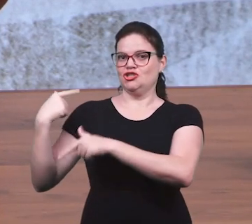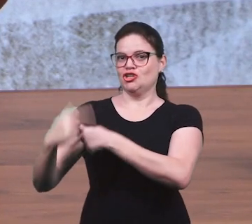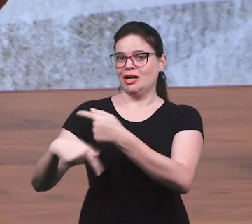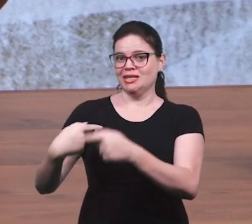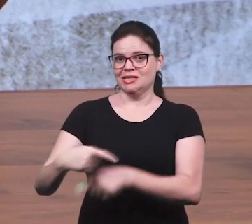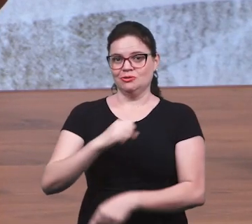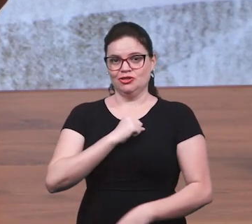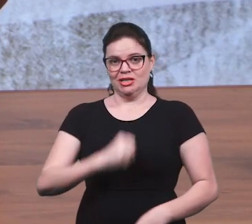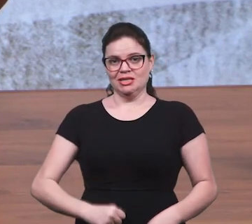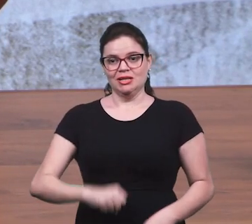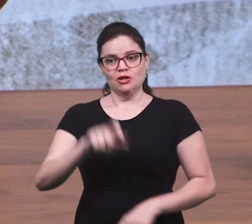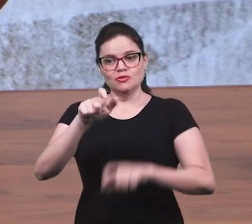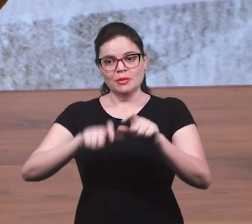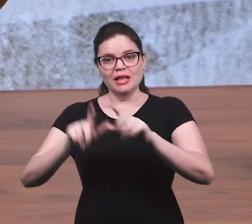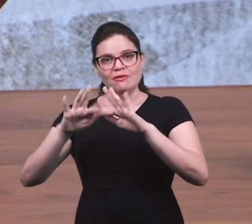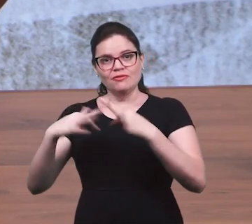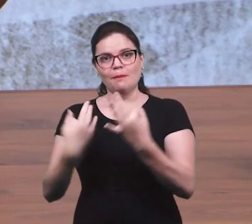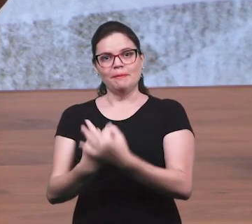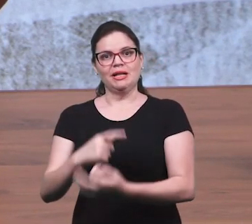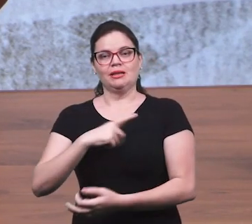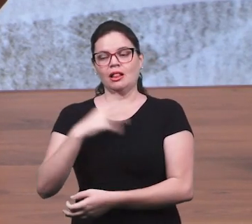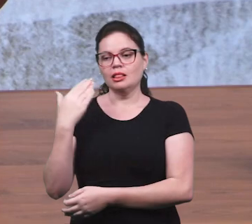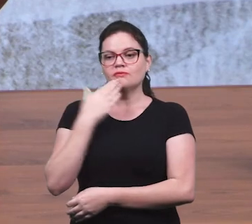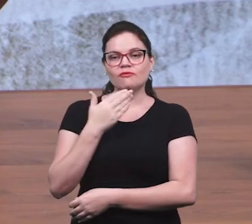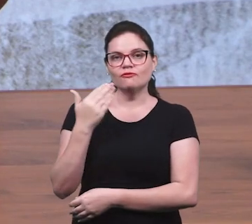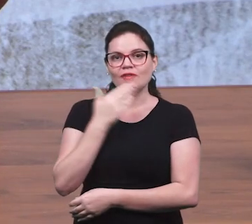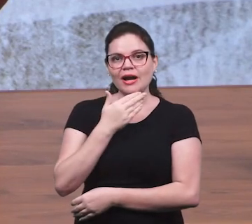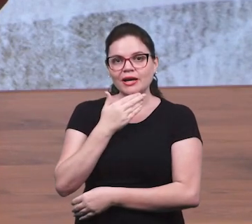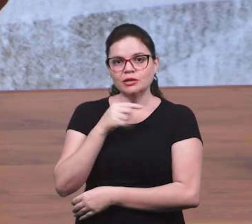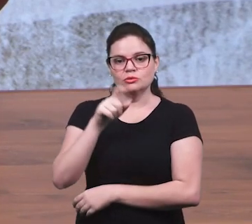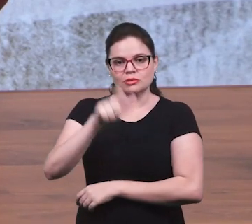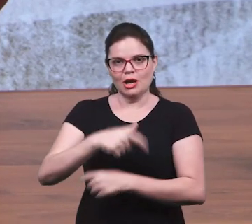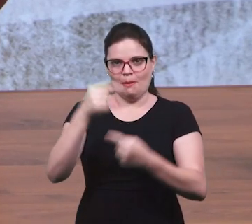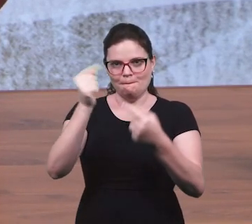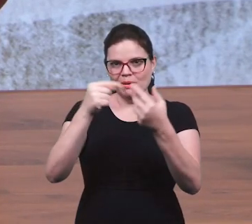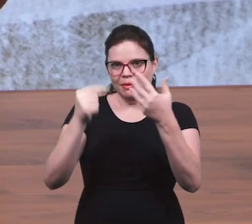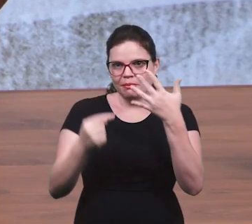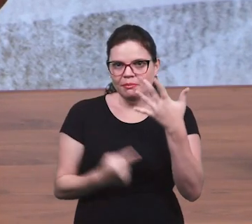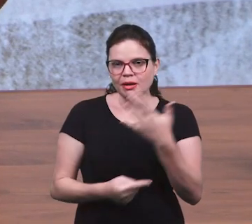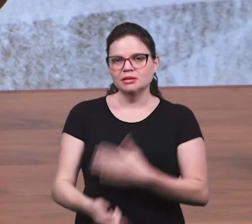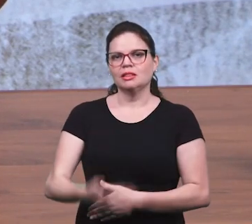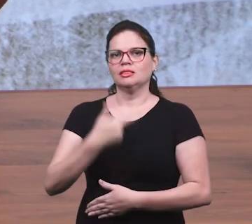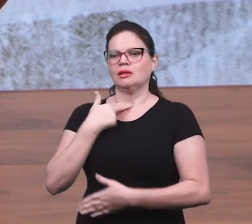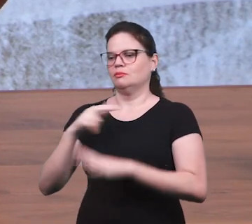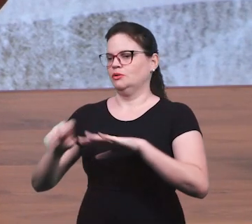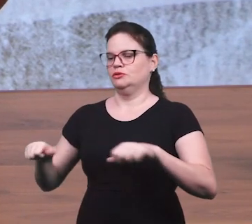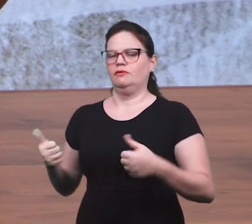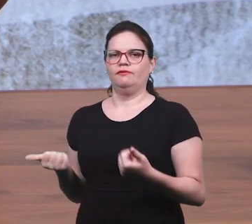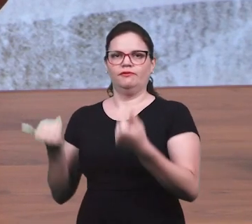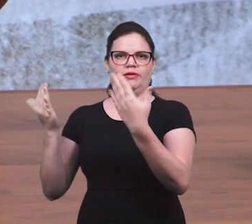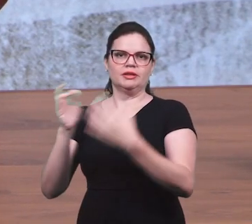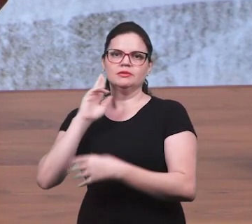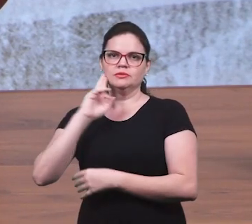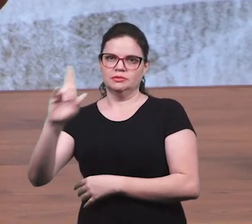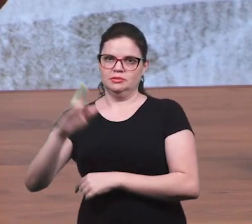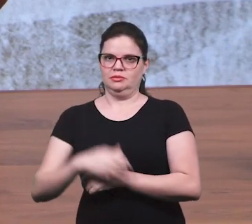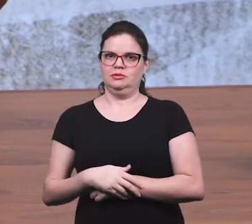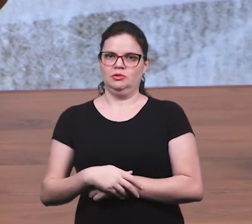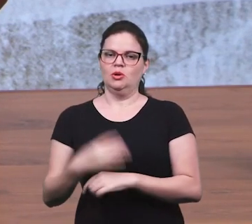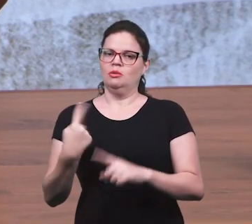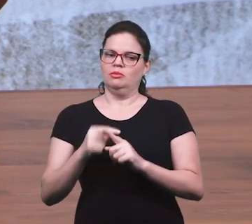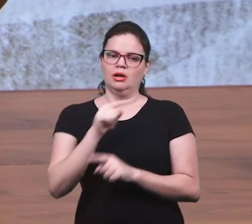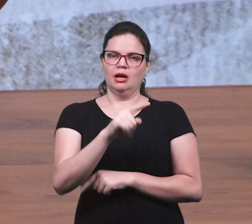alguma deformidade, se chegará para oferecer as ofertas queimadas do Senhor. Falta nele